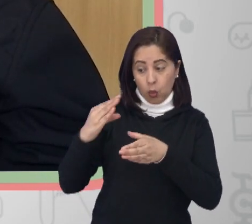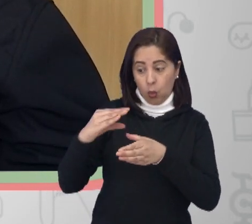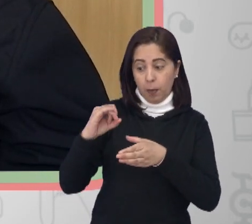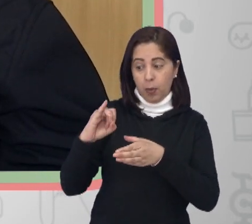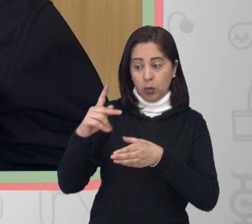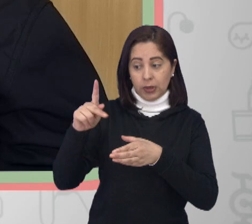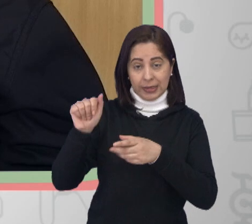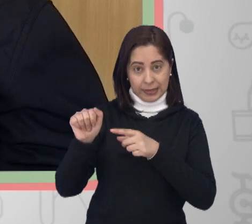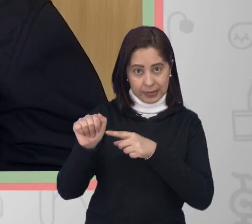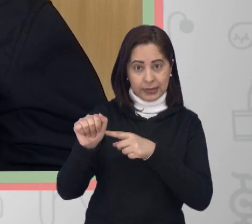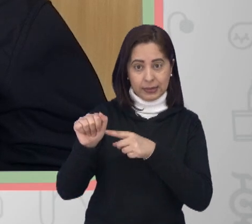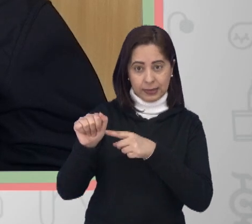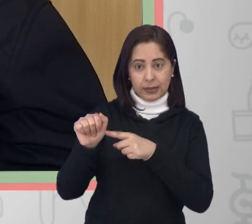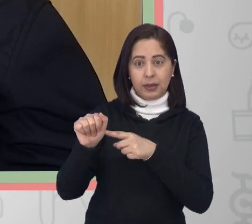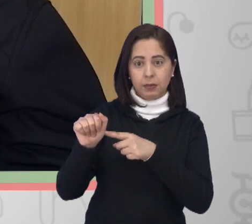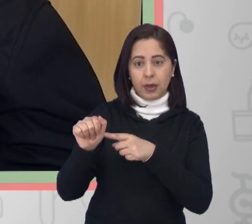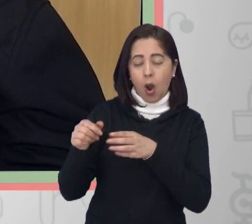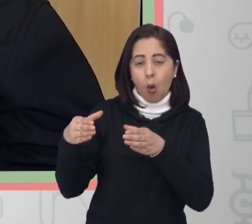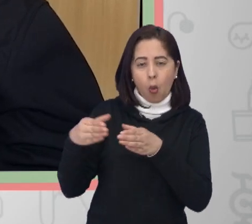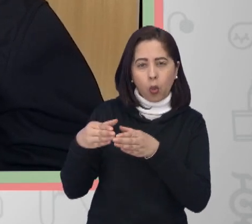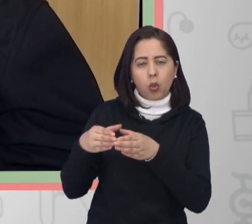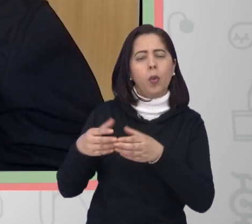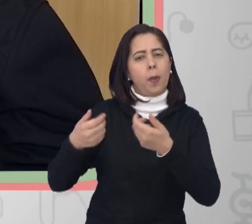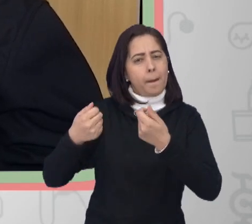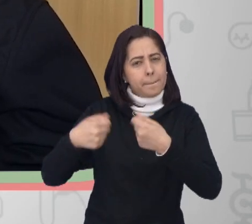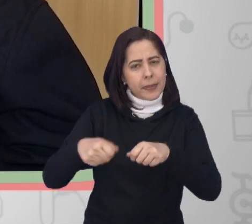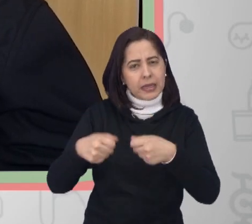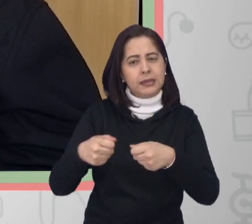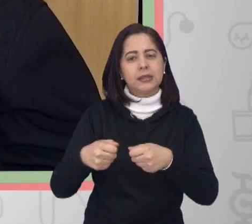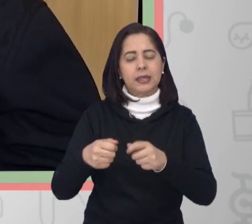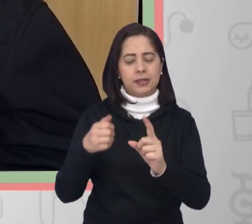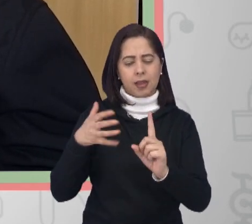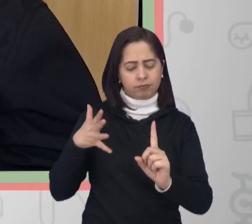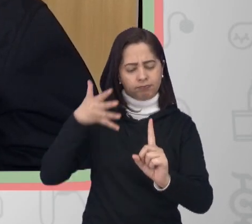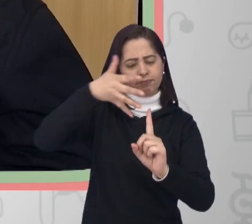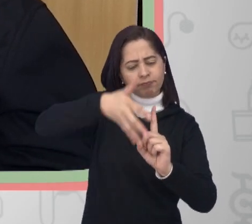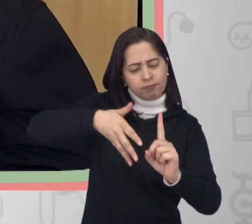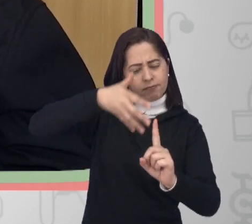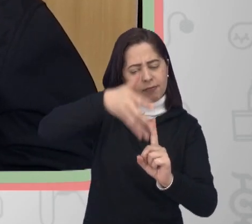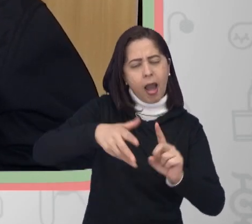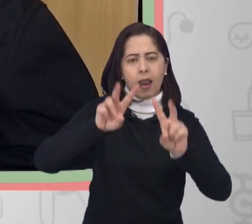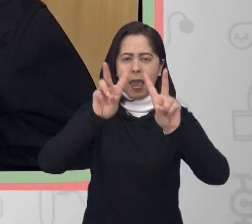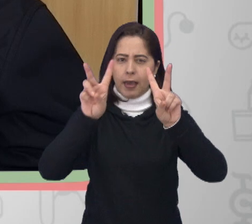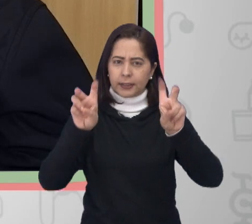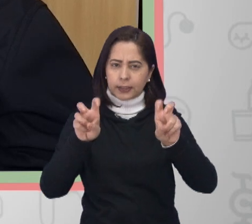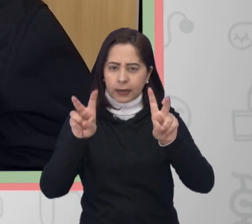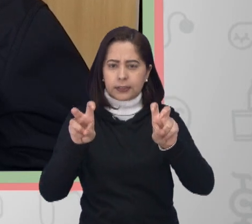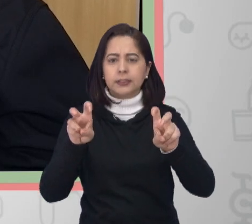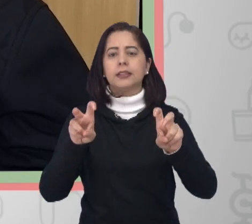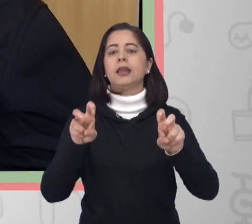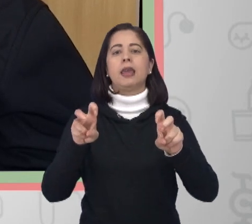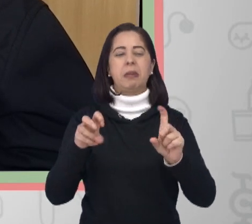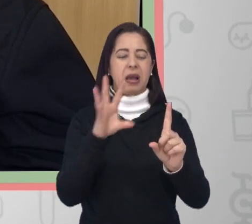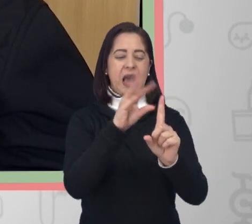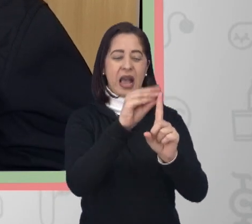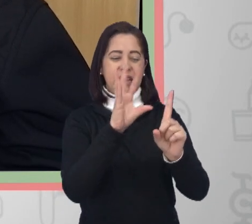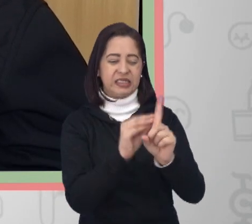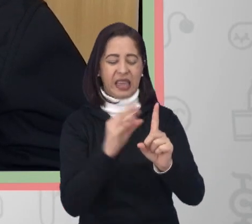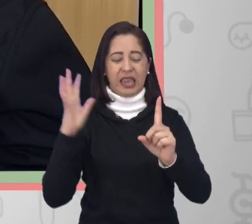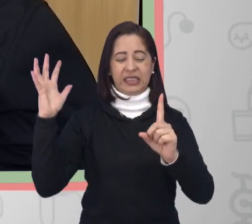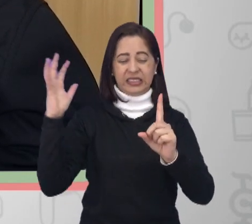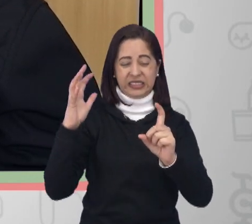eleitoral da CIPA, o time deve também abordar temas relacionados a assédio moral,